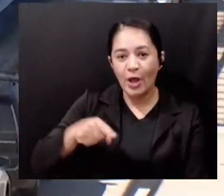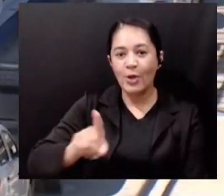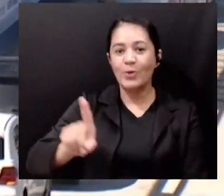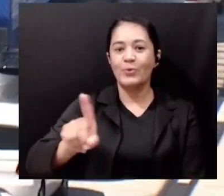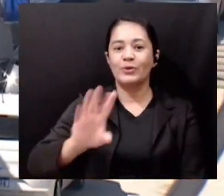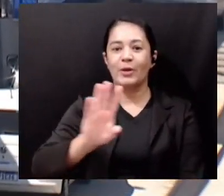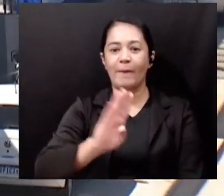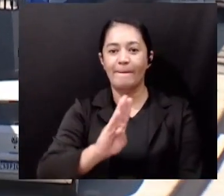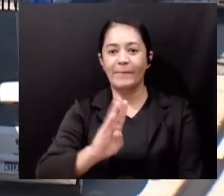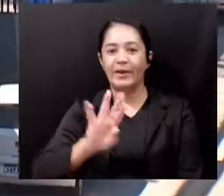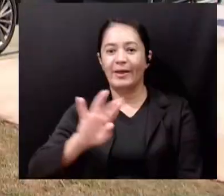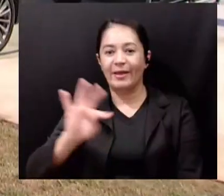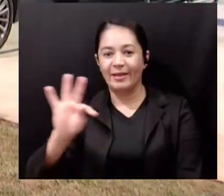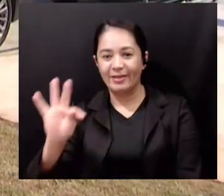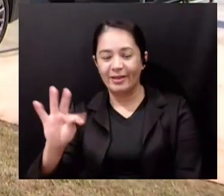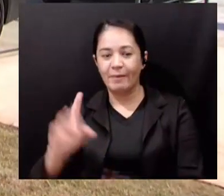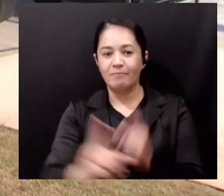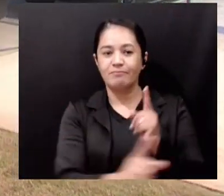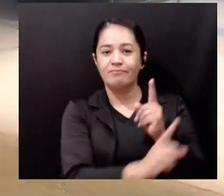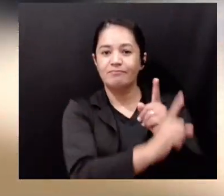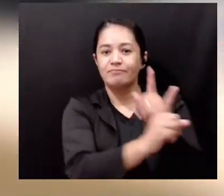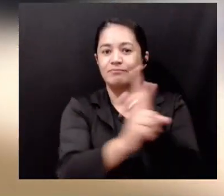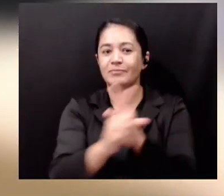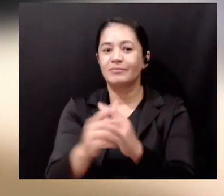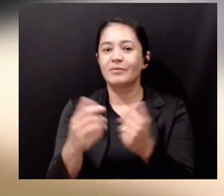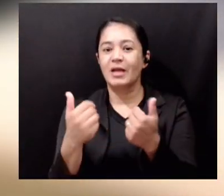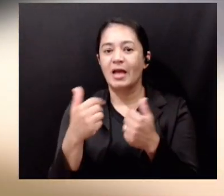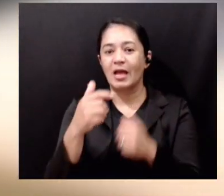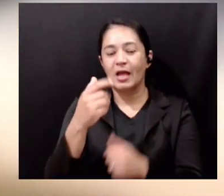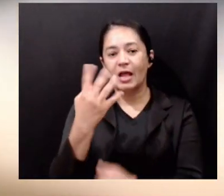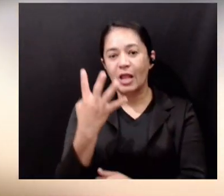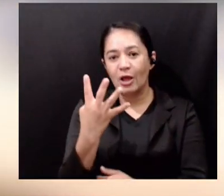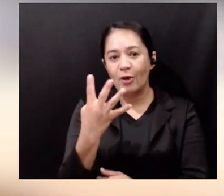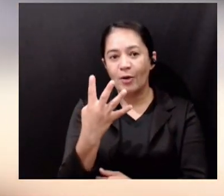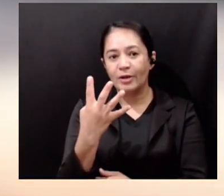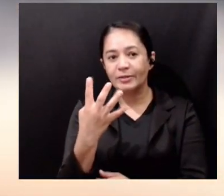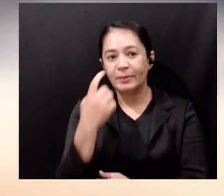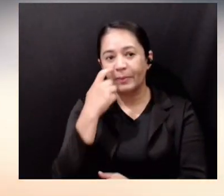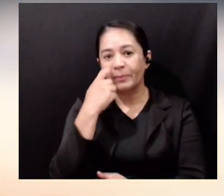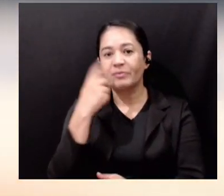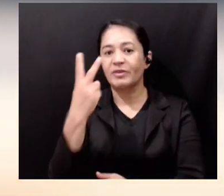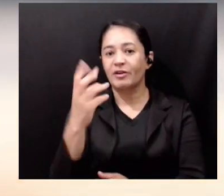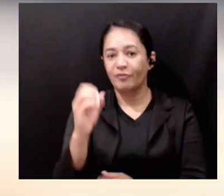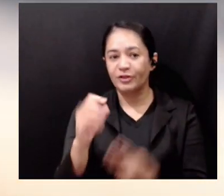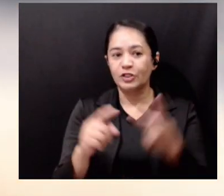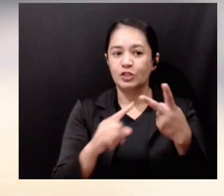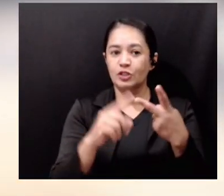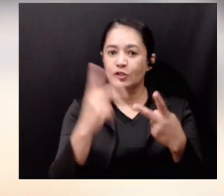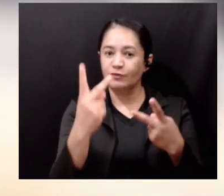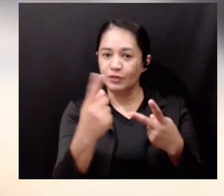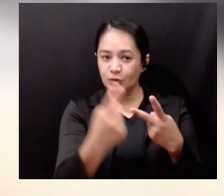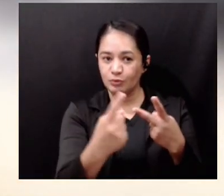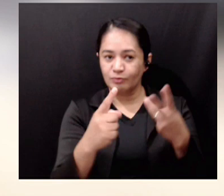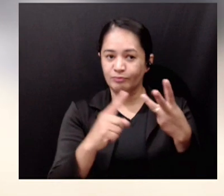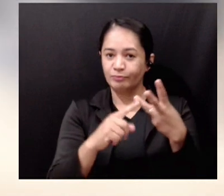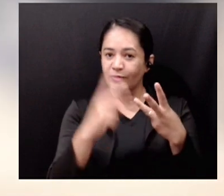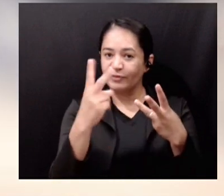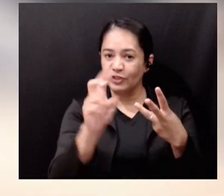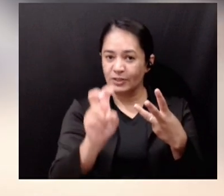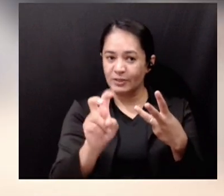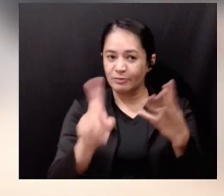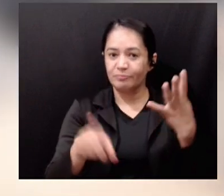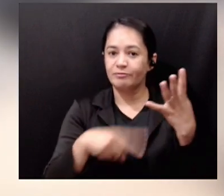será atendida por 4 linhas do Campo Grande: BRT 20, BRT 21, BRT 25